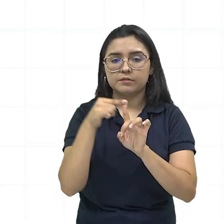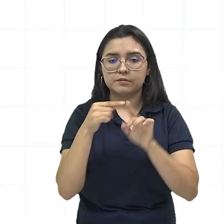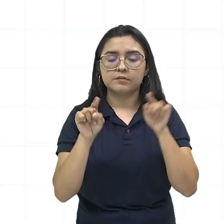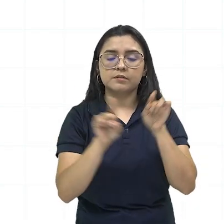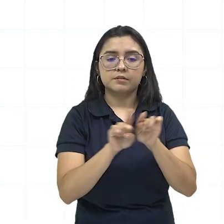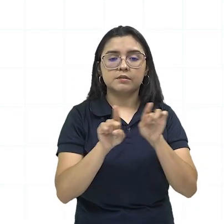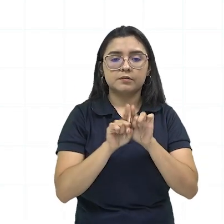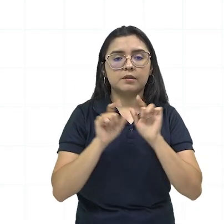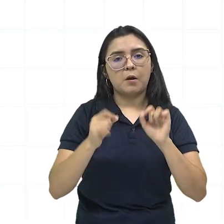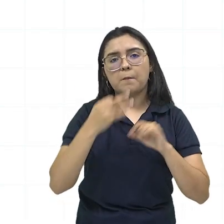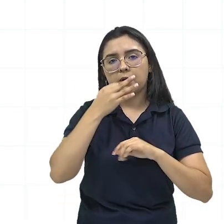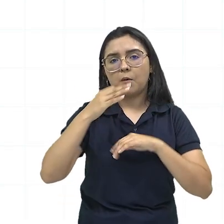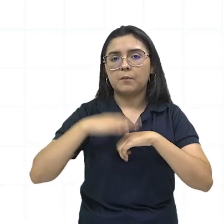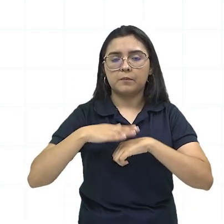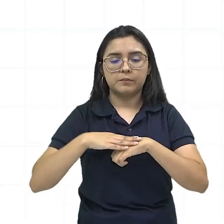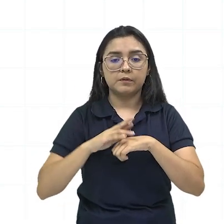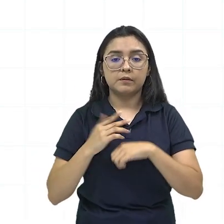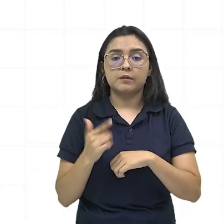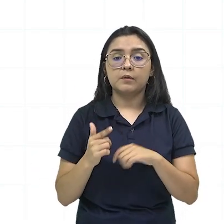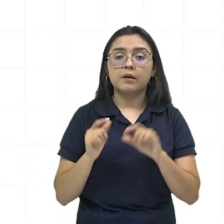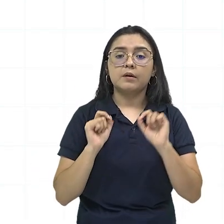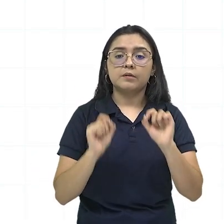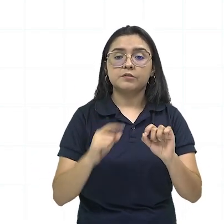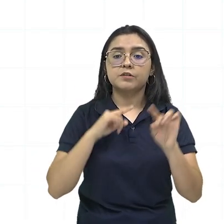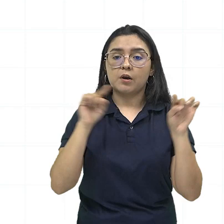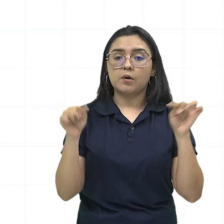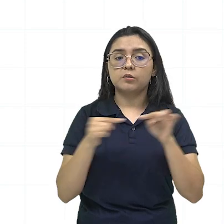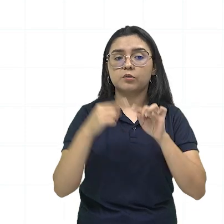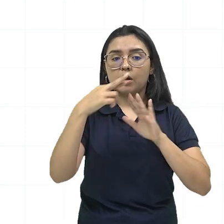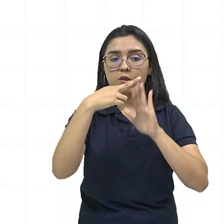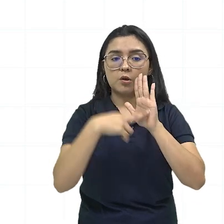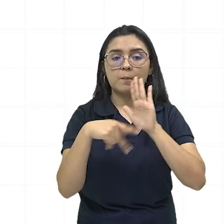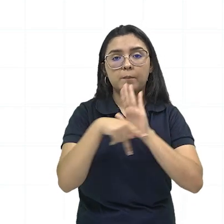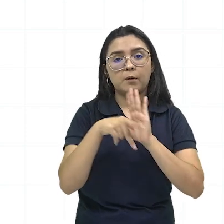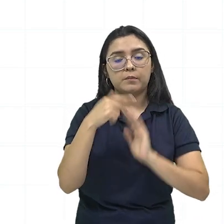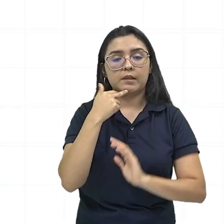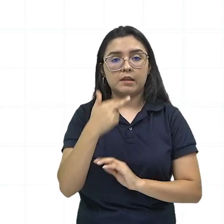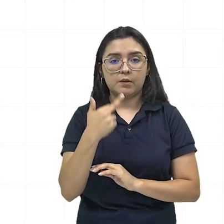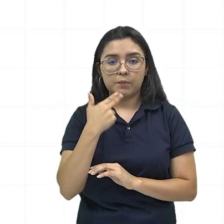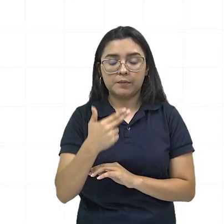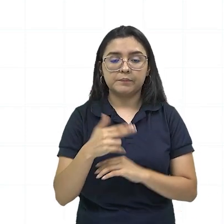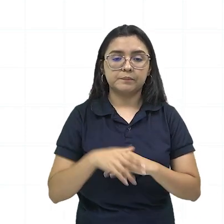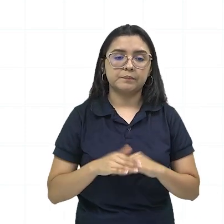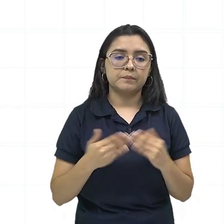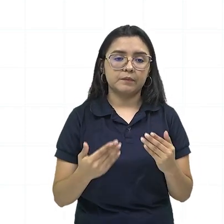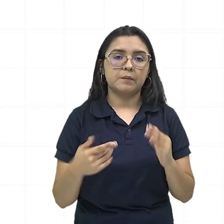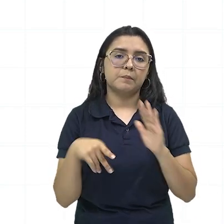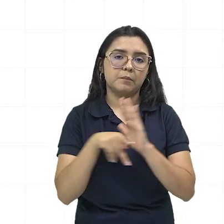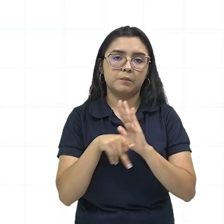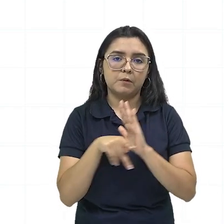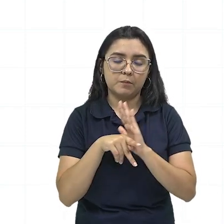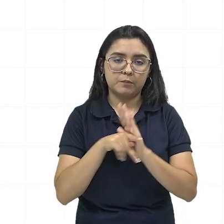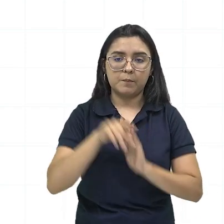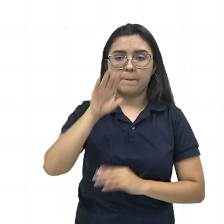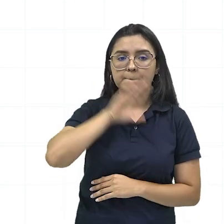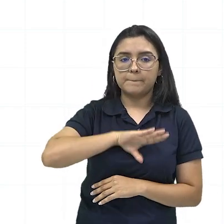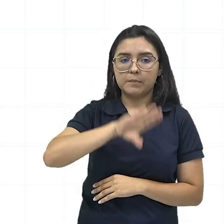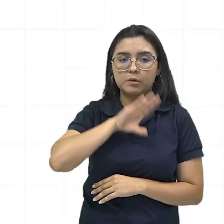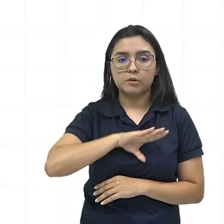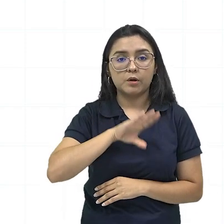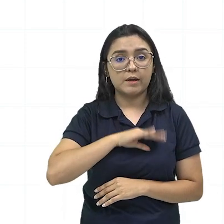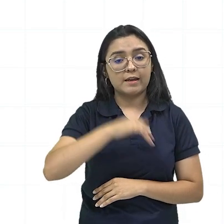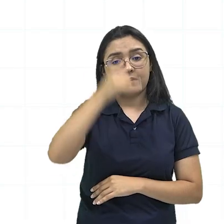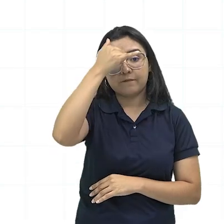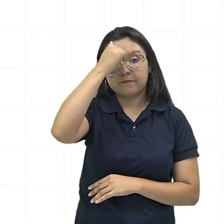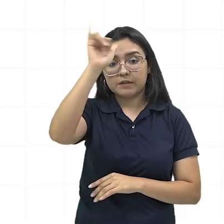e impessoal, de acordo com as normas da língua, né? No caso da língua portuguesa. São